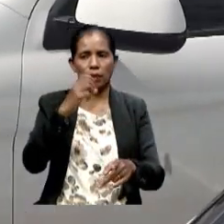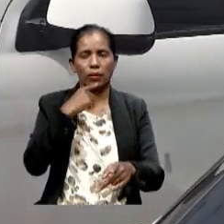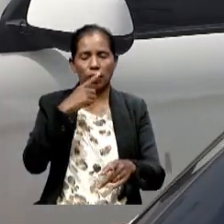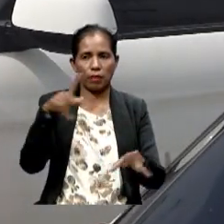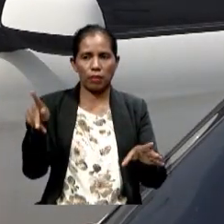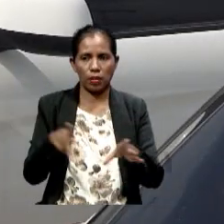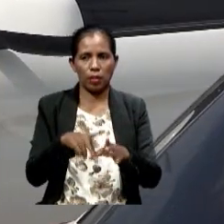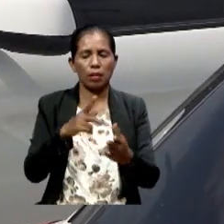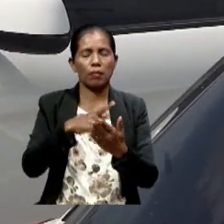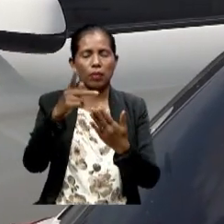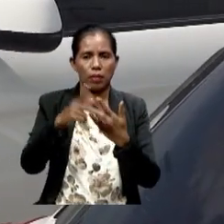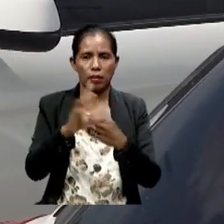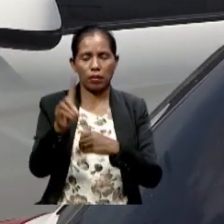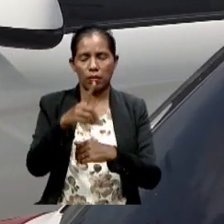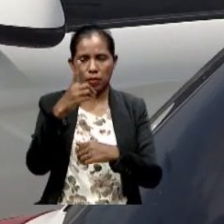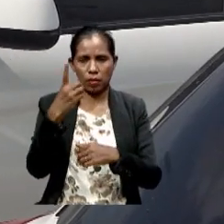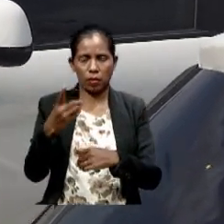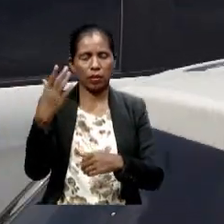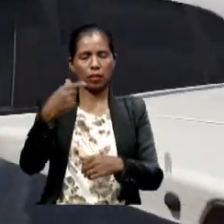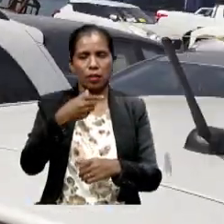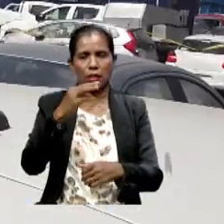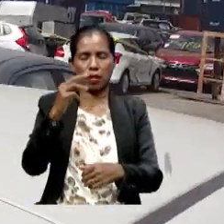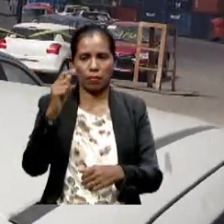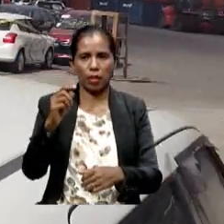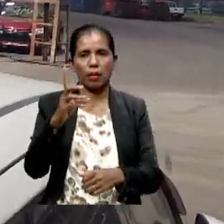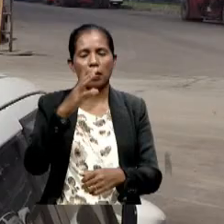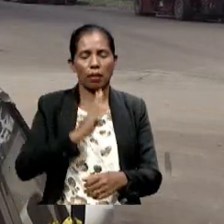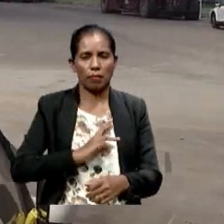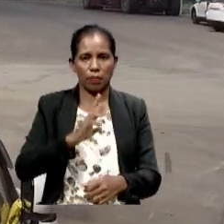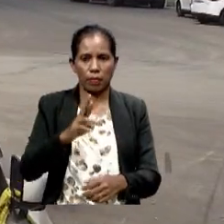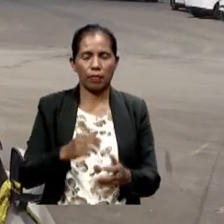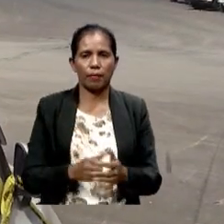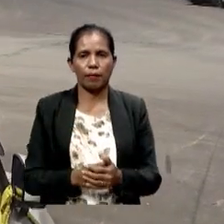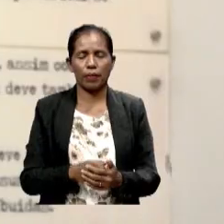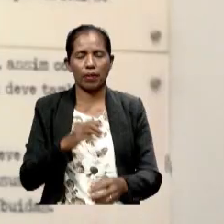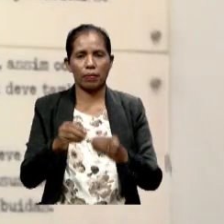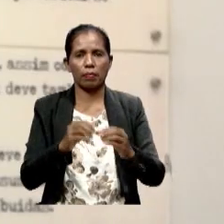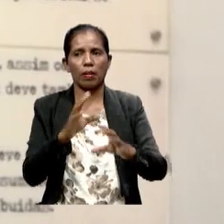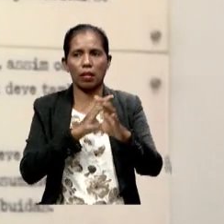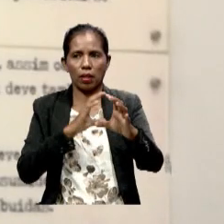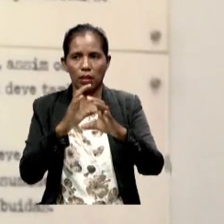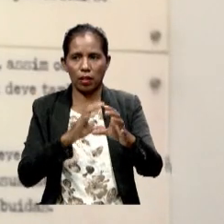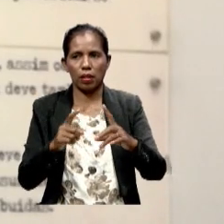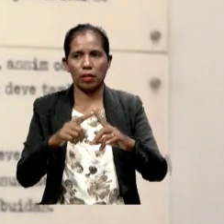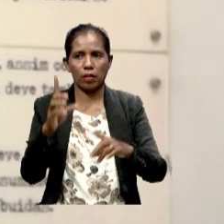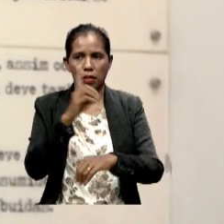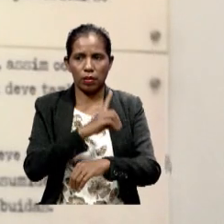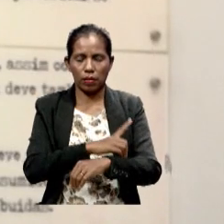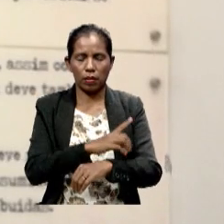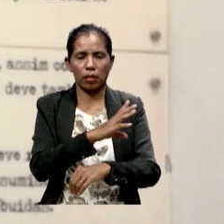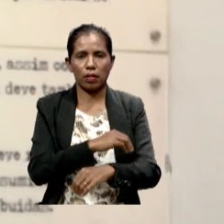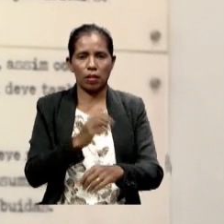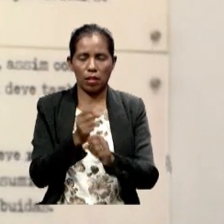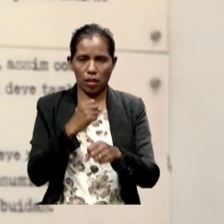participa programa da Derek Manek e Estúdio 2 Jemen Bebora Dilim. Relacionado com a carreta será na vema que o momento a operação conjunta